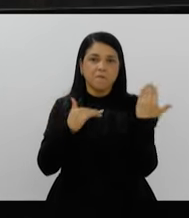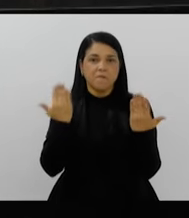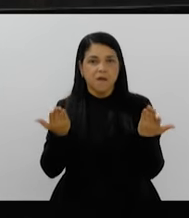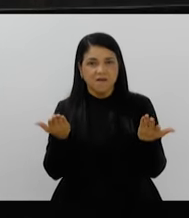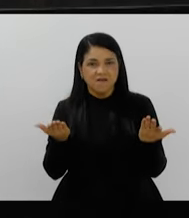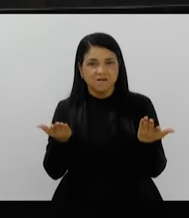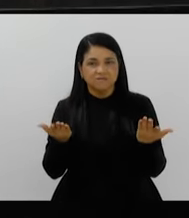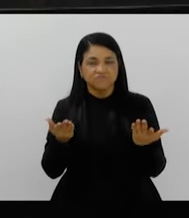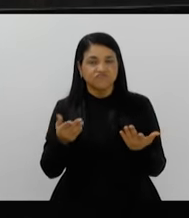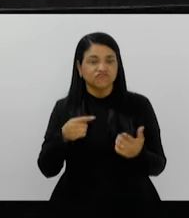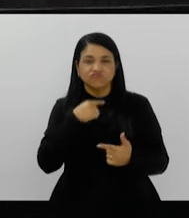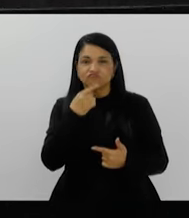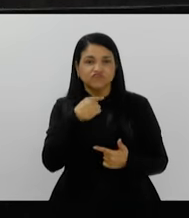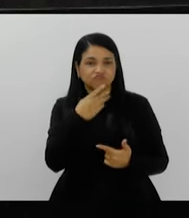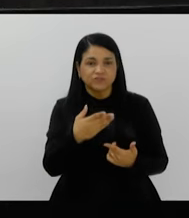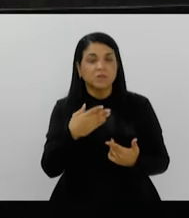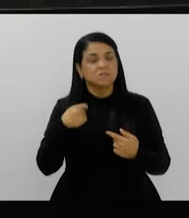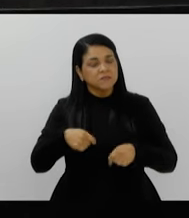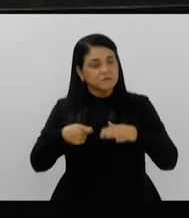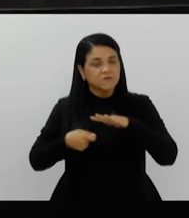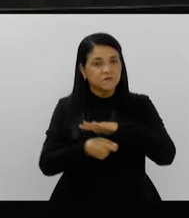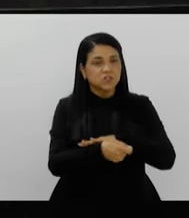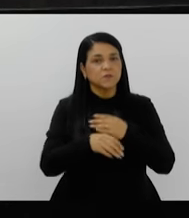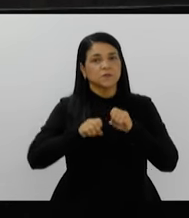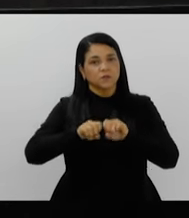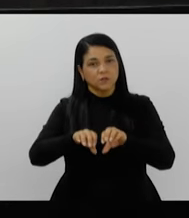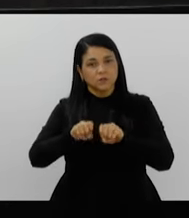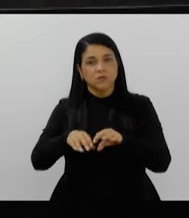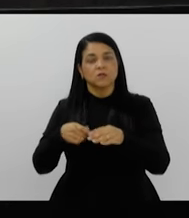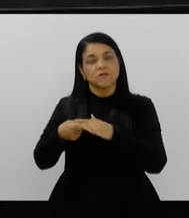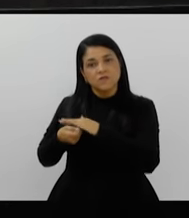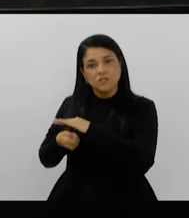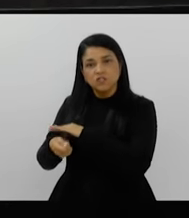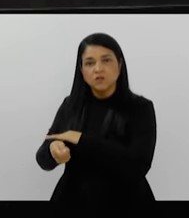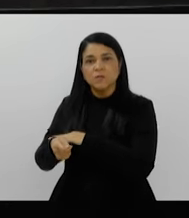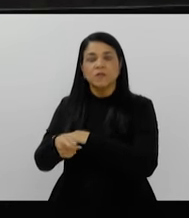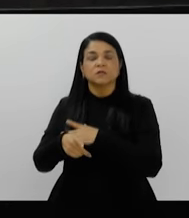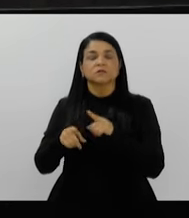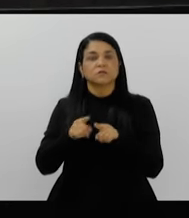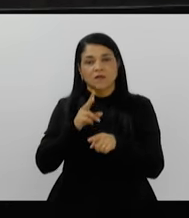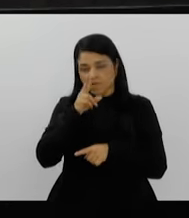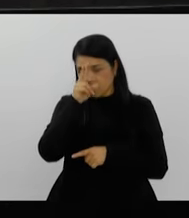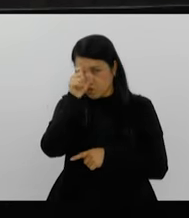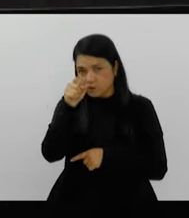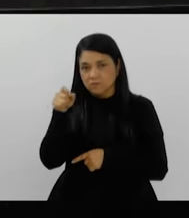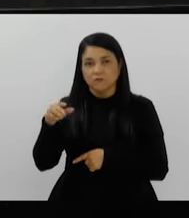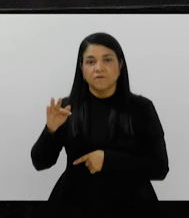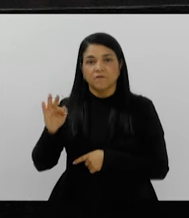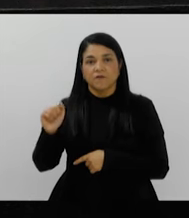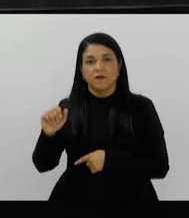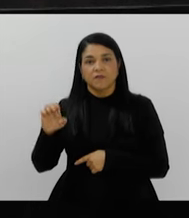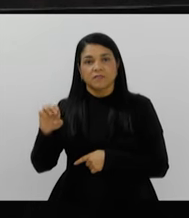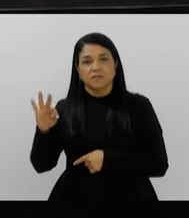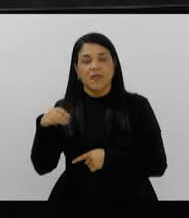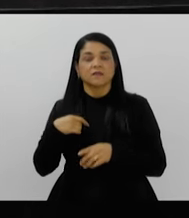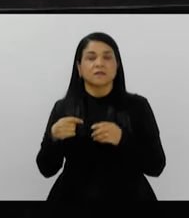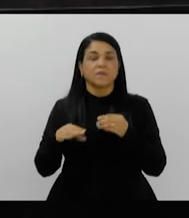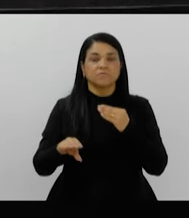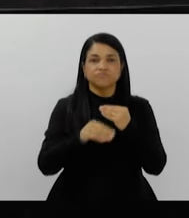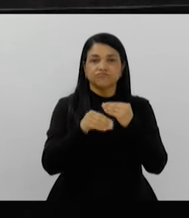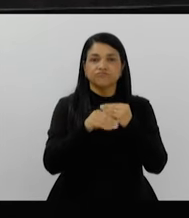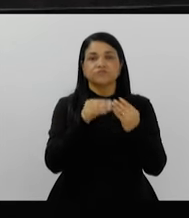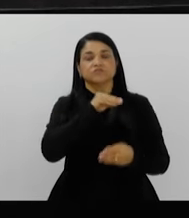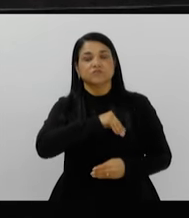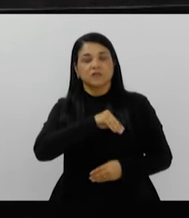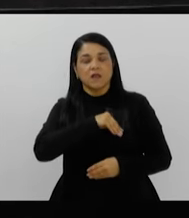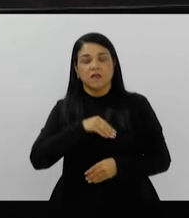Nós precisamos de investimento em educação, nós precisamos de fortalecimento da FAITEC, de piso do magistério, de